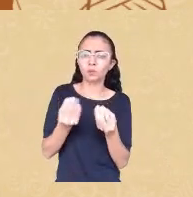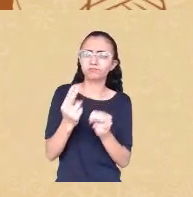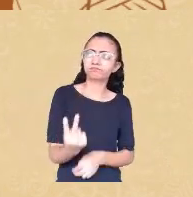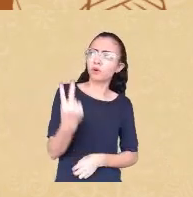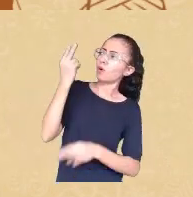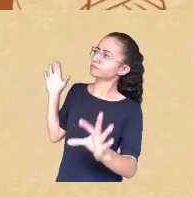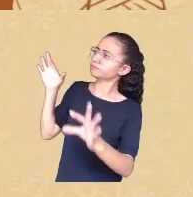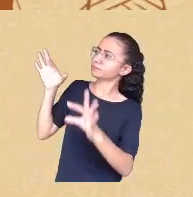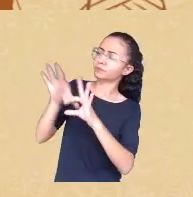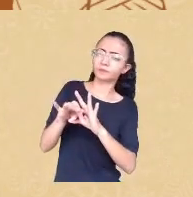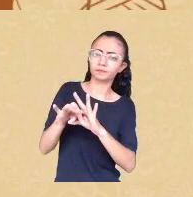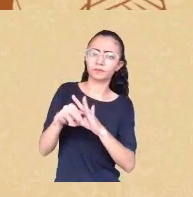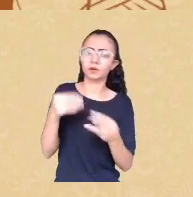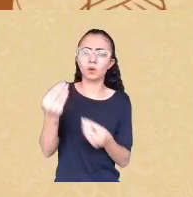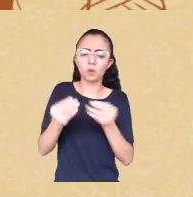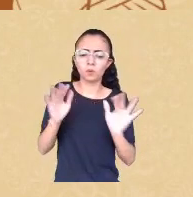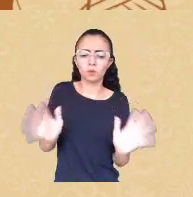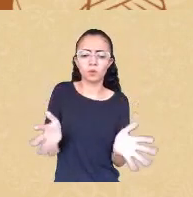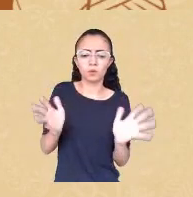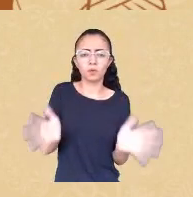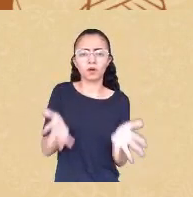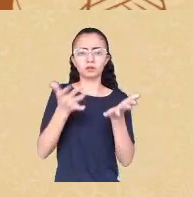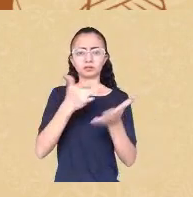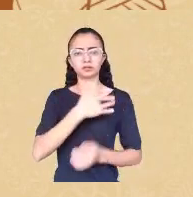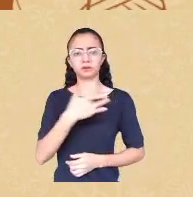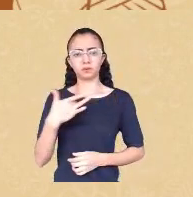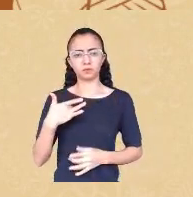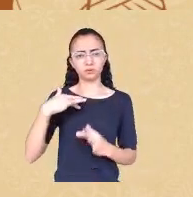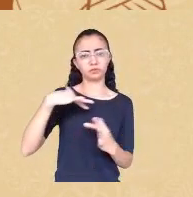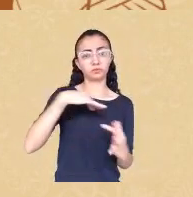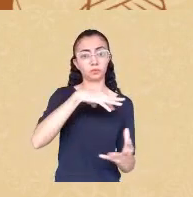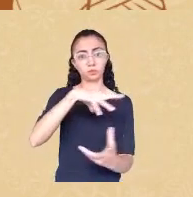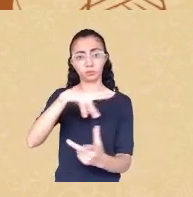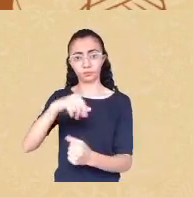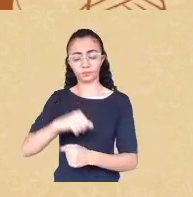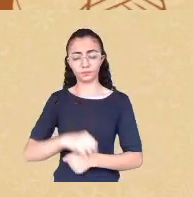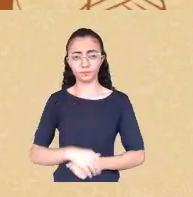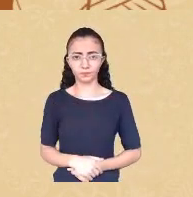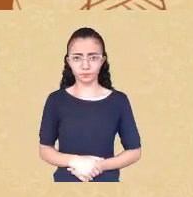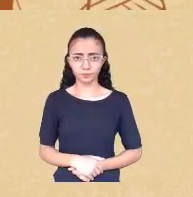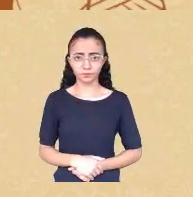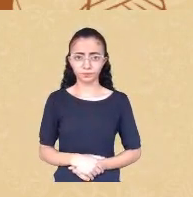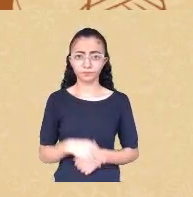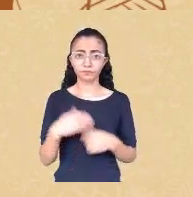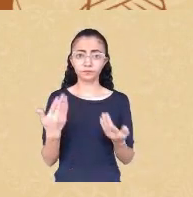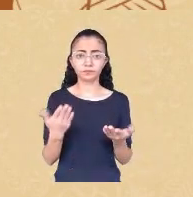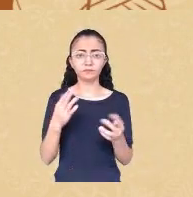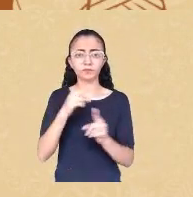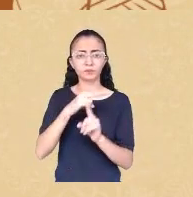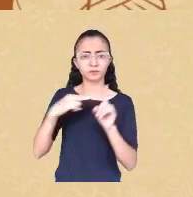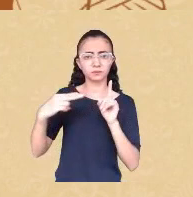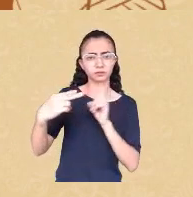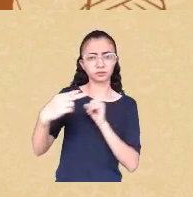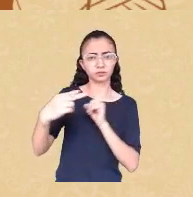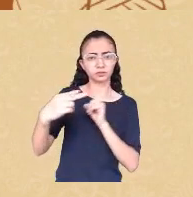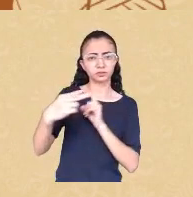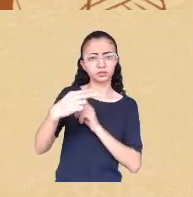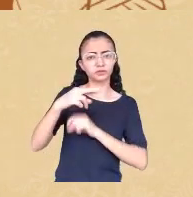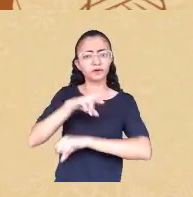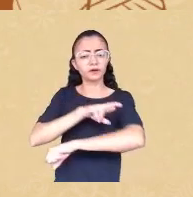precisamos promover saúde nesse planeta. Bem, então, essa perspectiva étnica, essa leitura vai